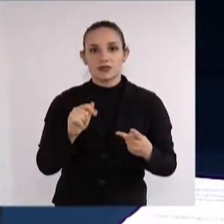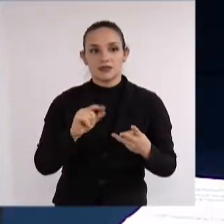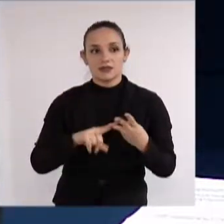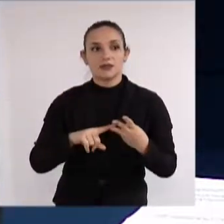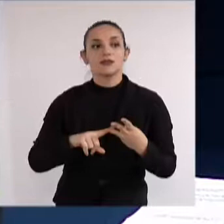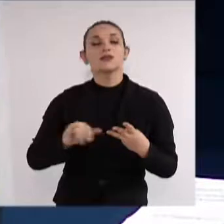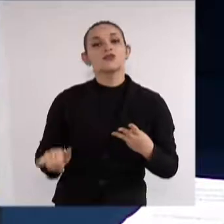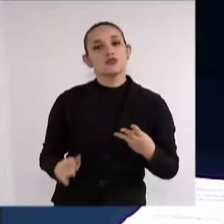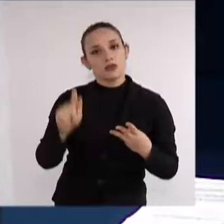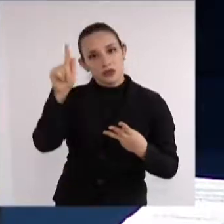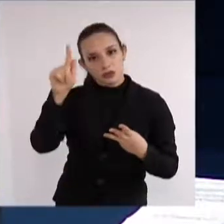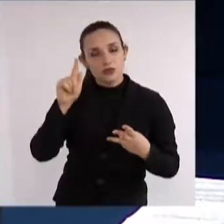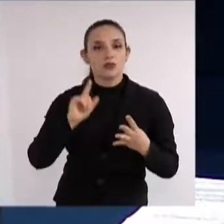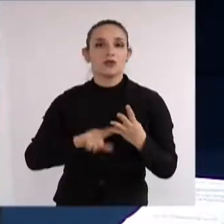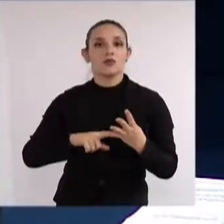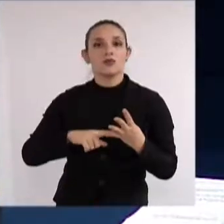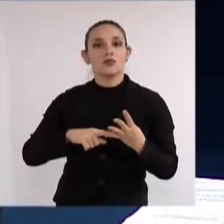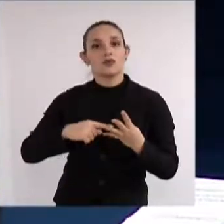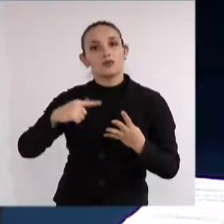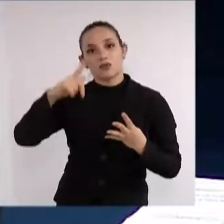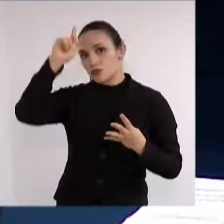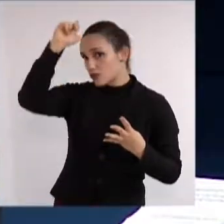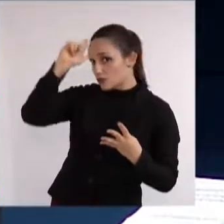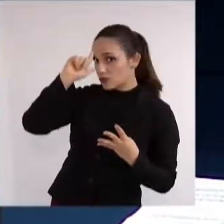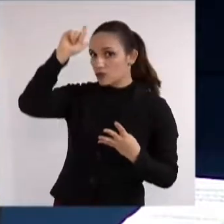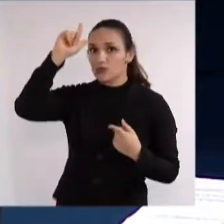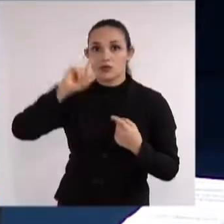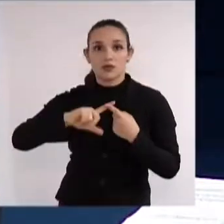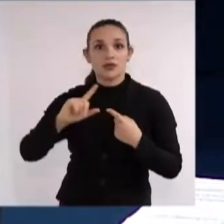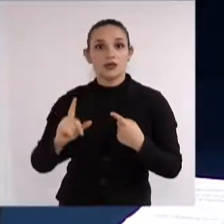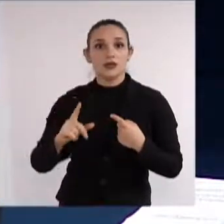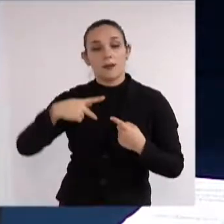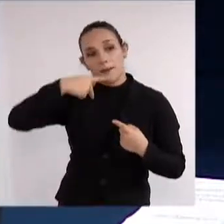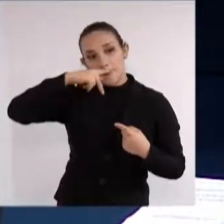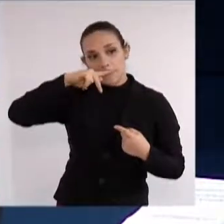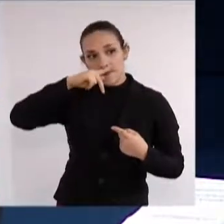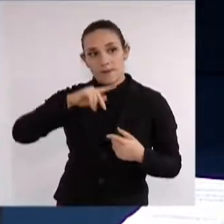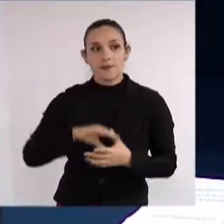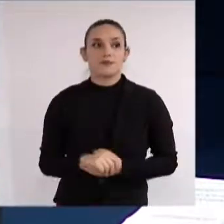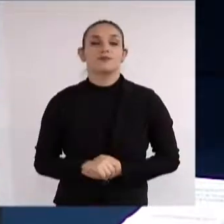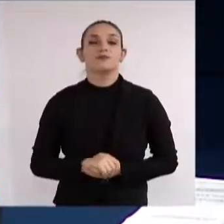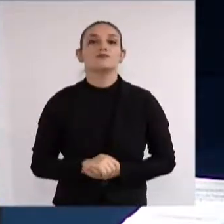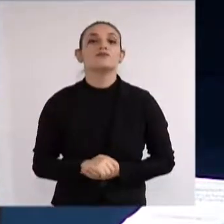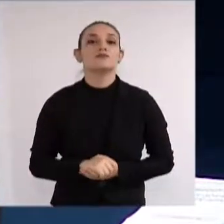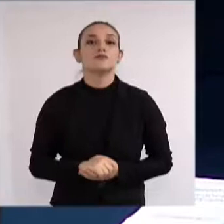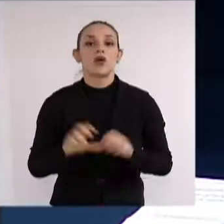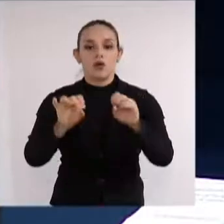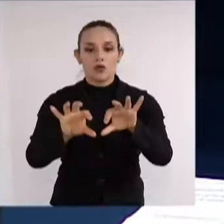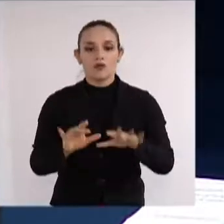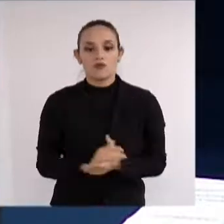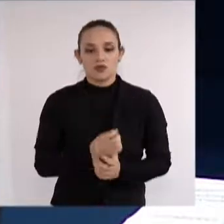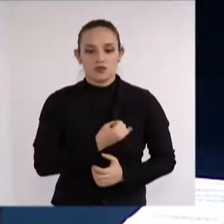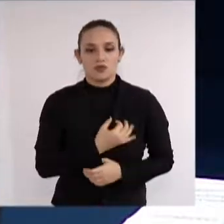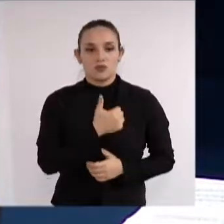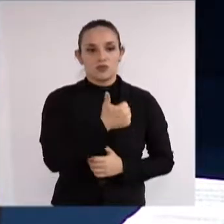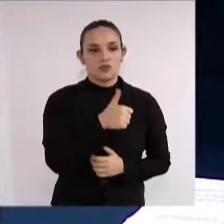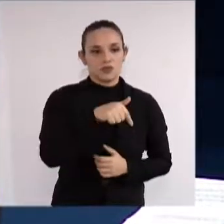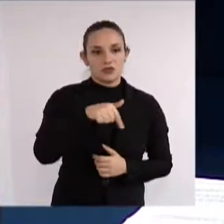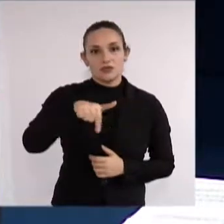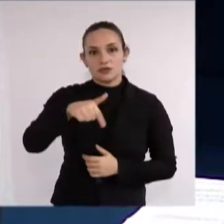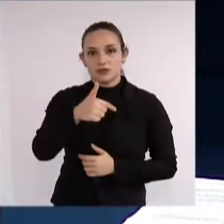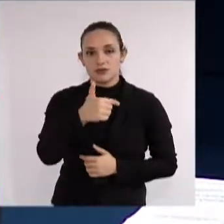João Grandão, Graziele Machado e Dr. Paulo Ciufi. Ofício 1277